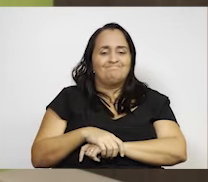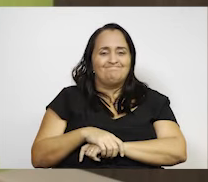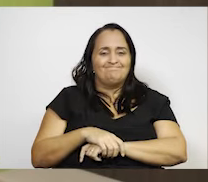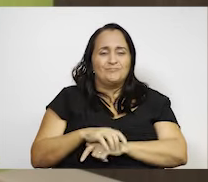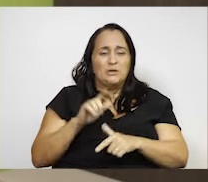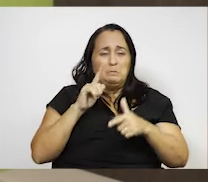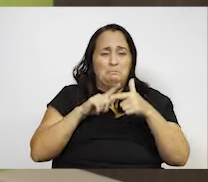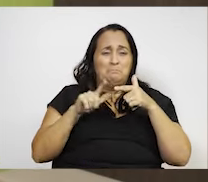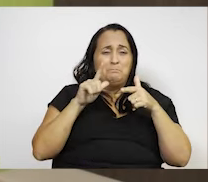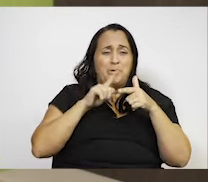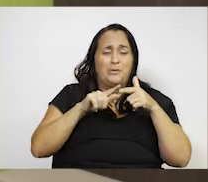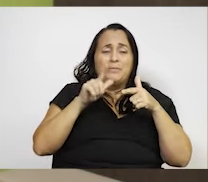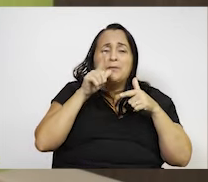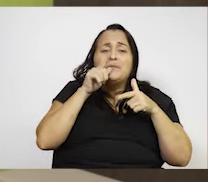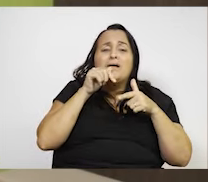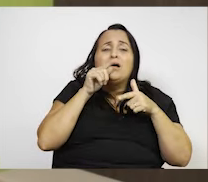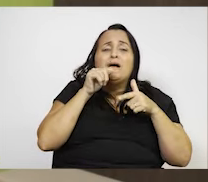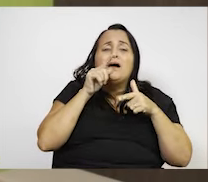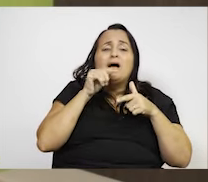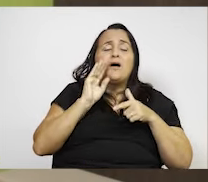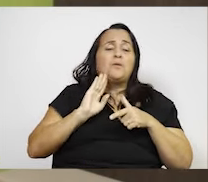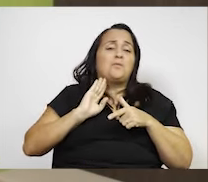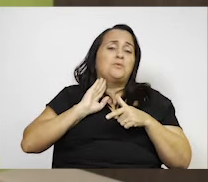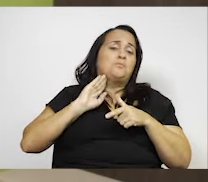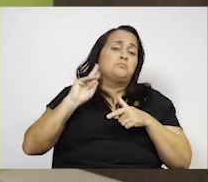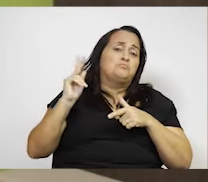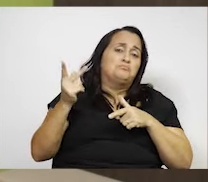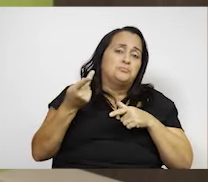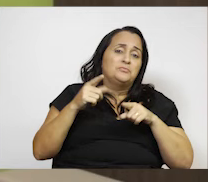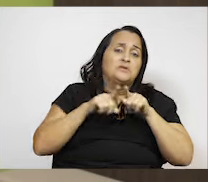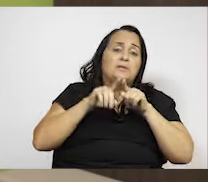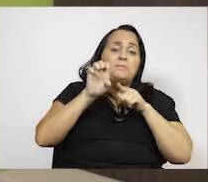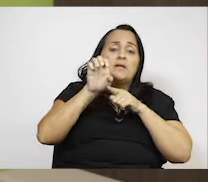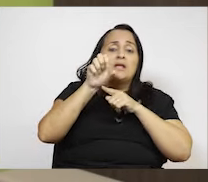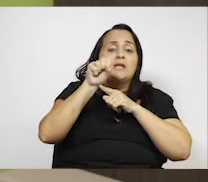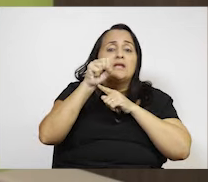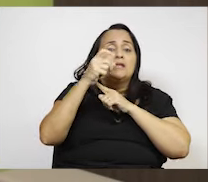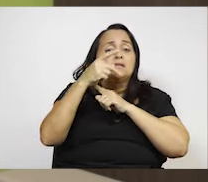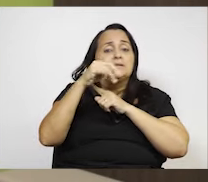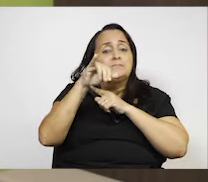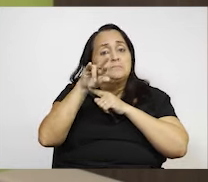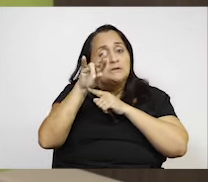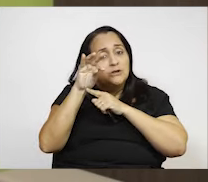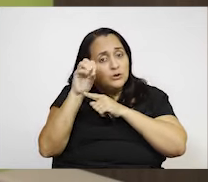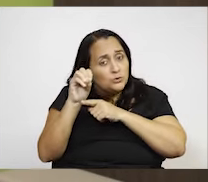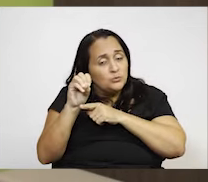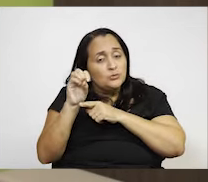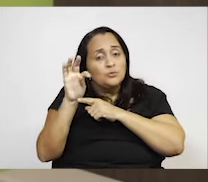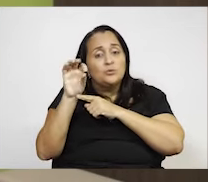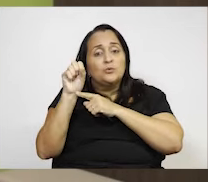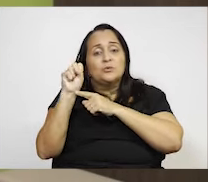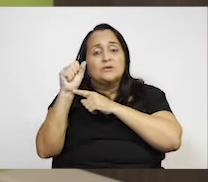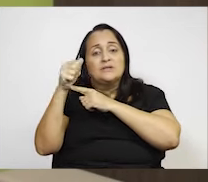o abastecimento de água de Minas Gerais e Espírito Santo. O chefe argumentou que não precisava, porque